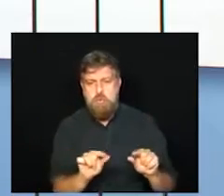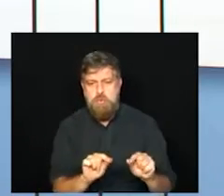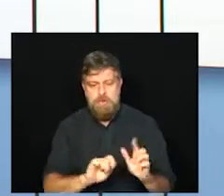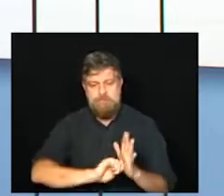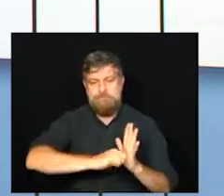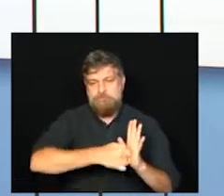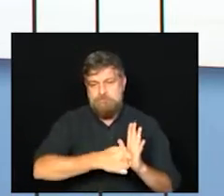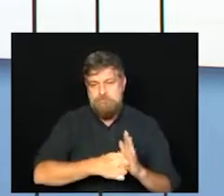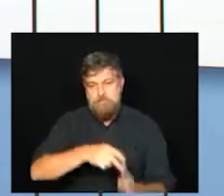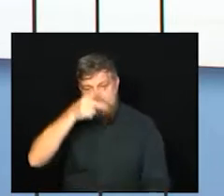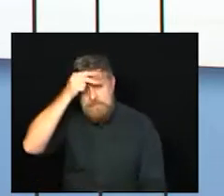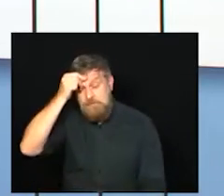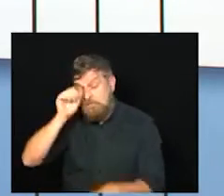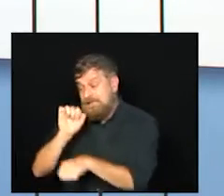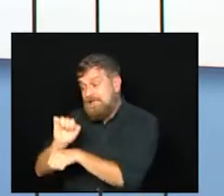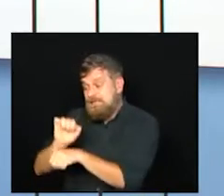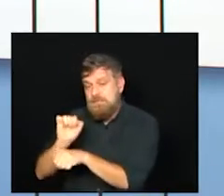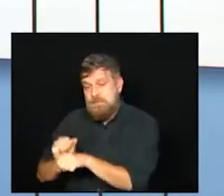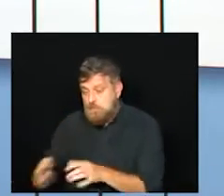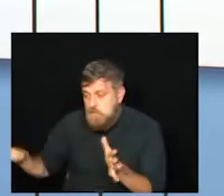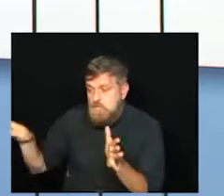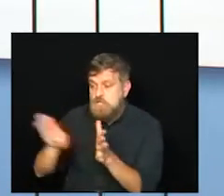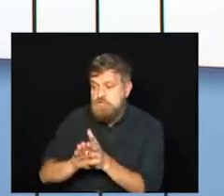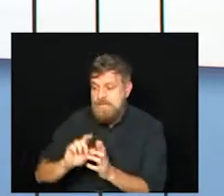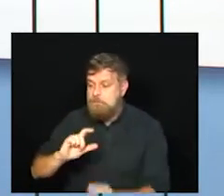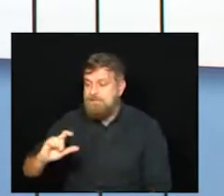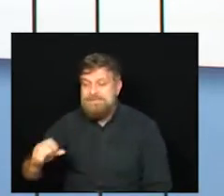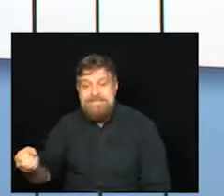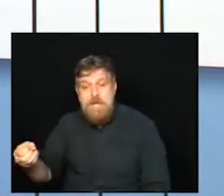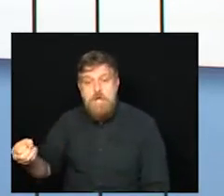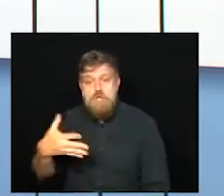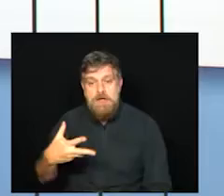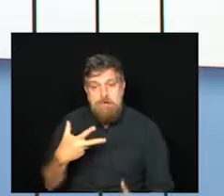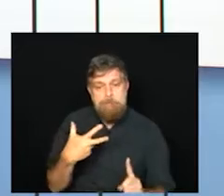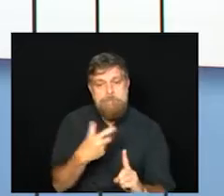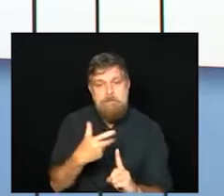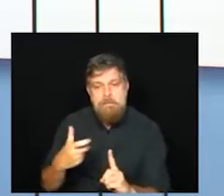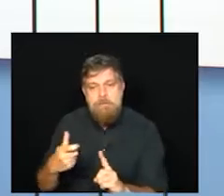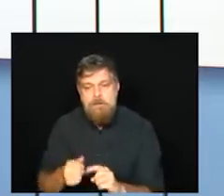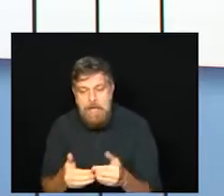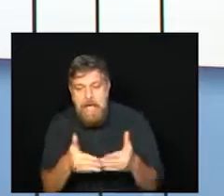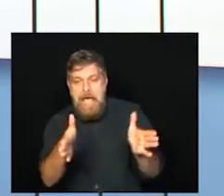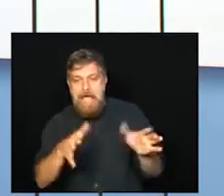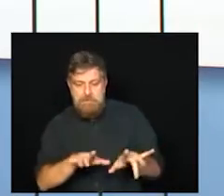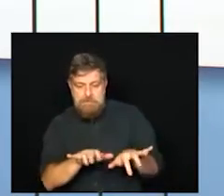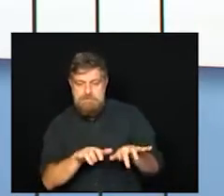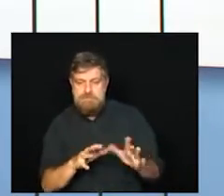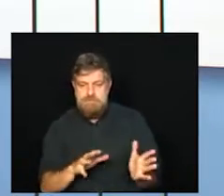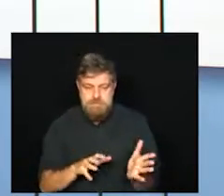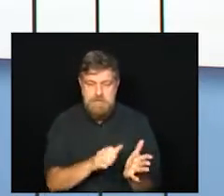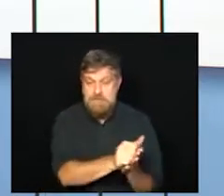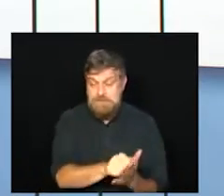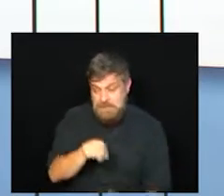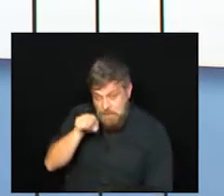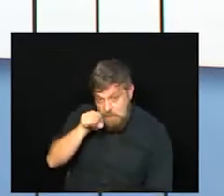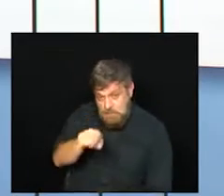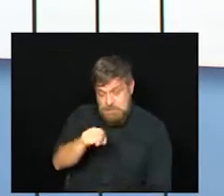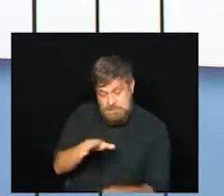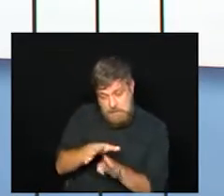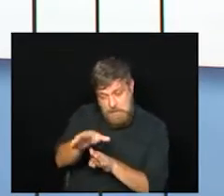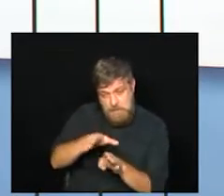de Campinas aguarda a vinda de novas doses para disponibilizar novamente o agendamento. Então, você